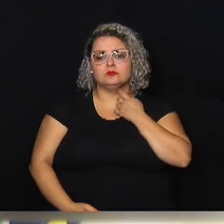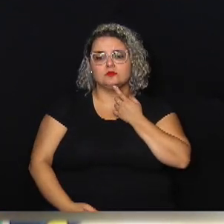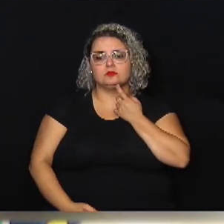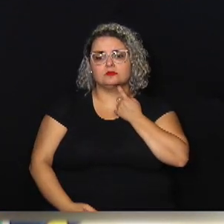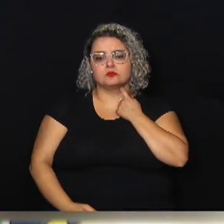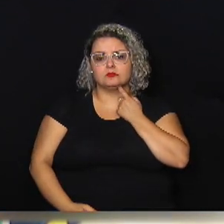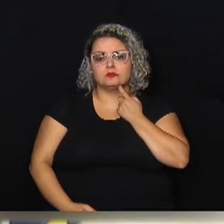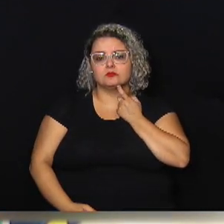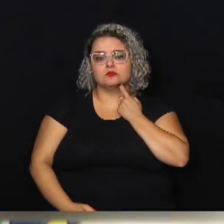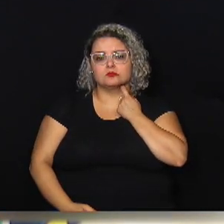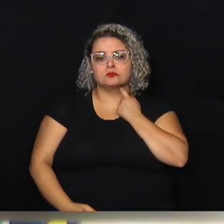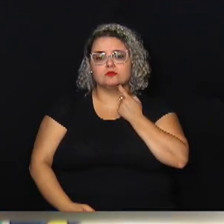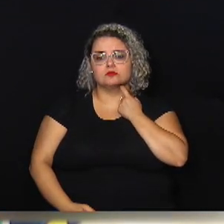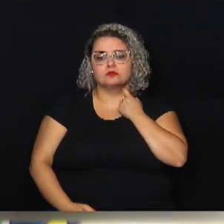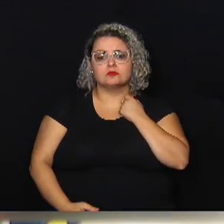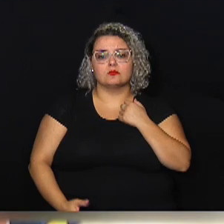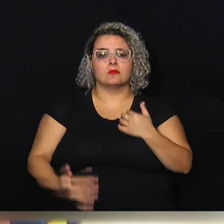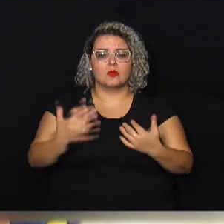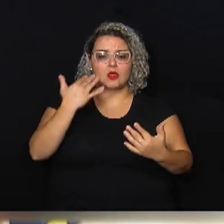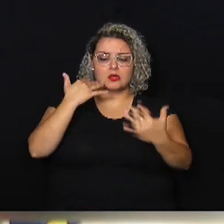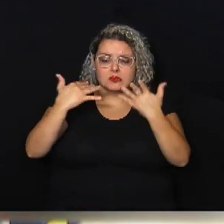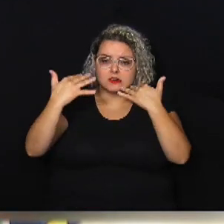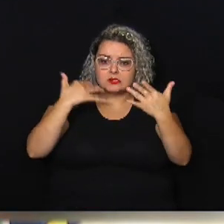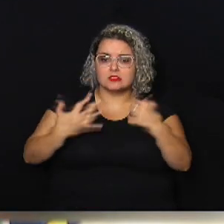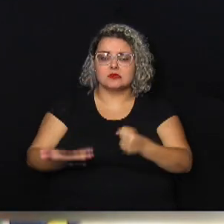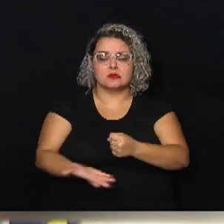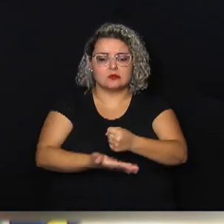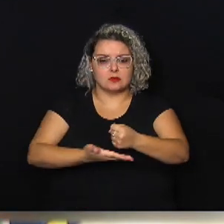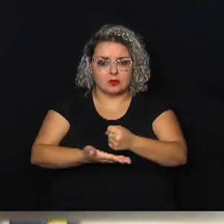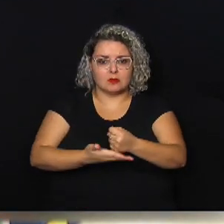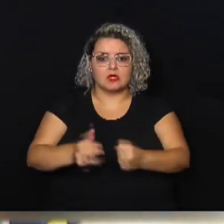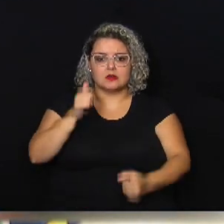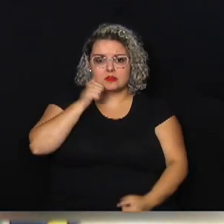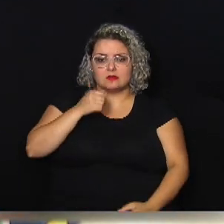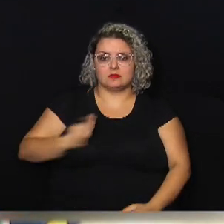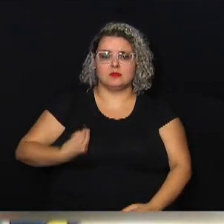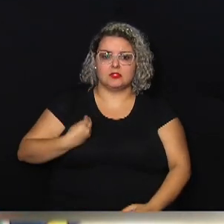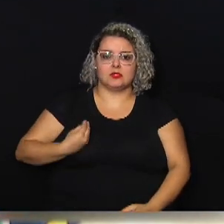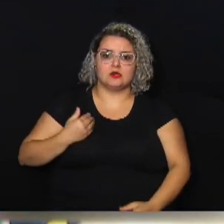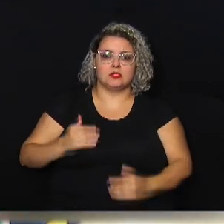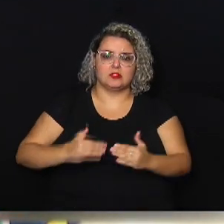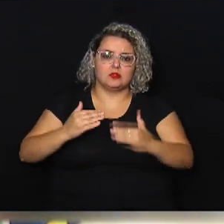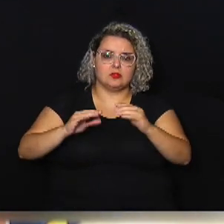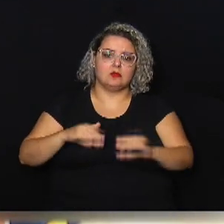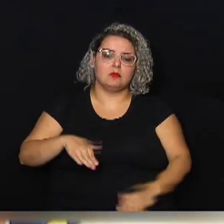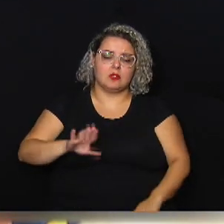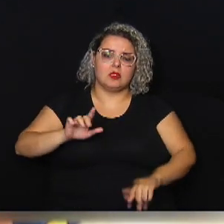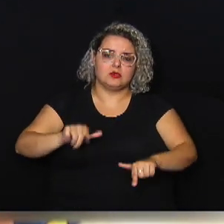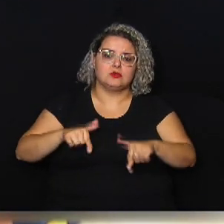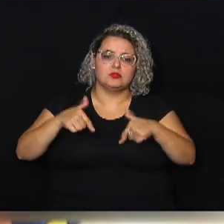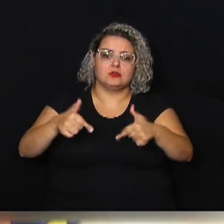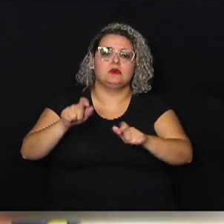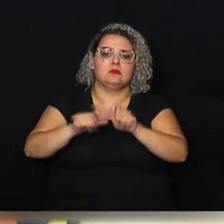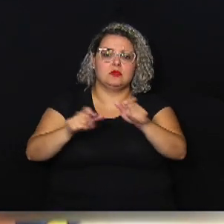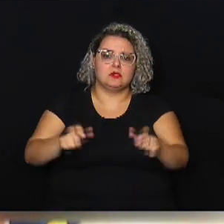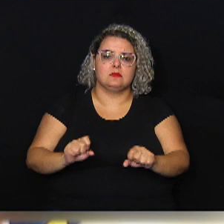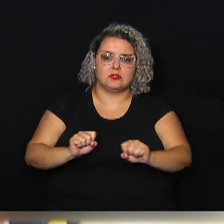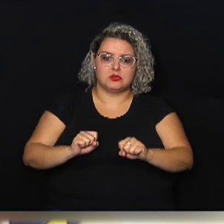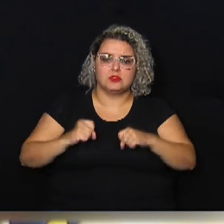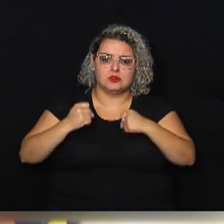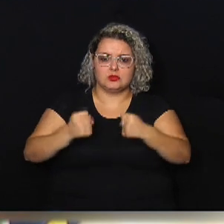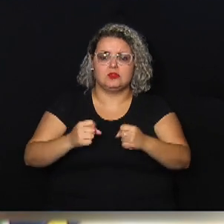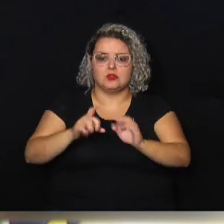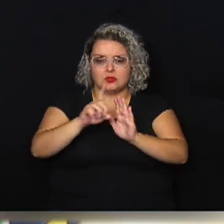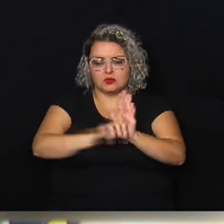inspiradas pela potência das mulheres que estiveram aqui, e também construindo mais luta e trazendo mais gente para defender o direito